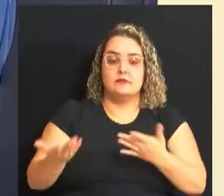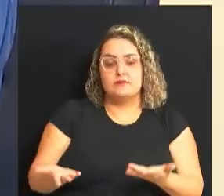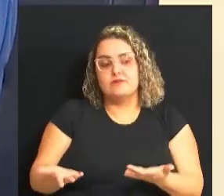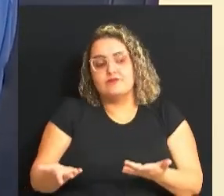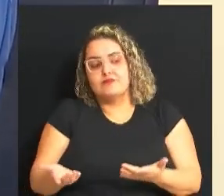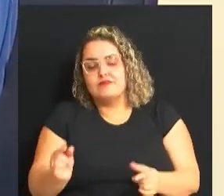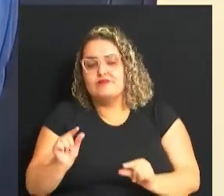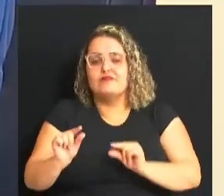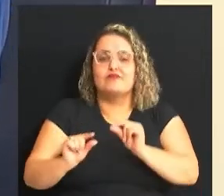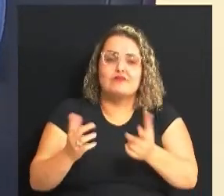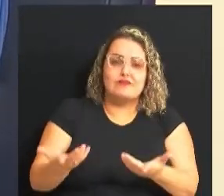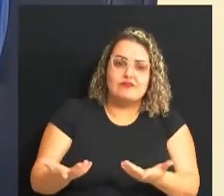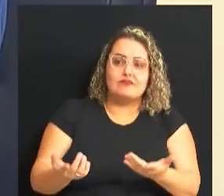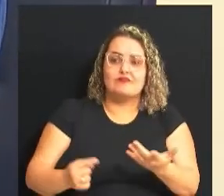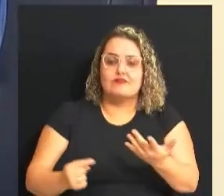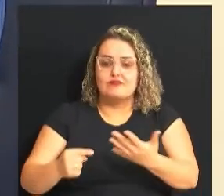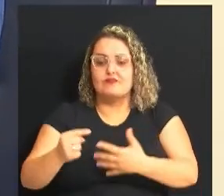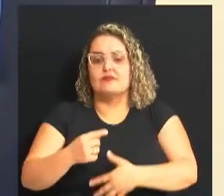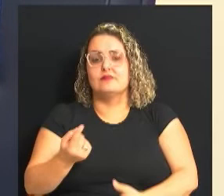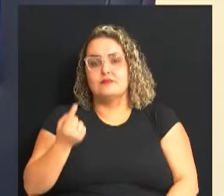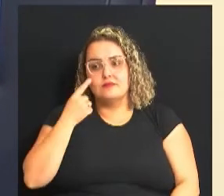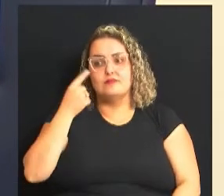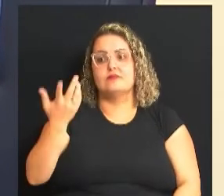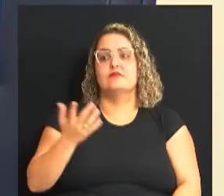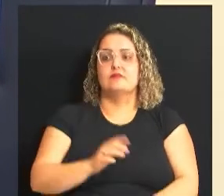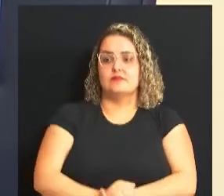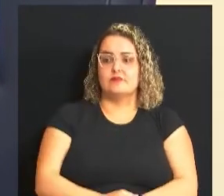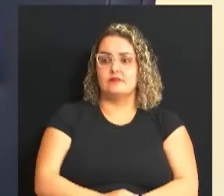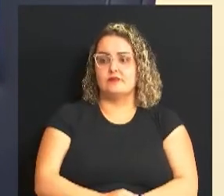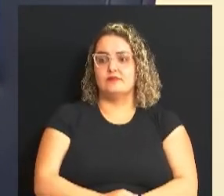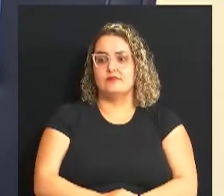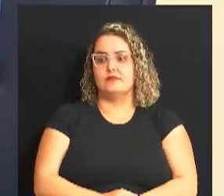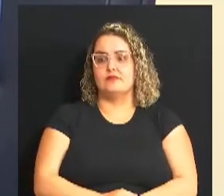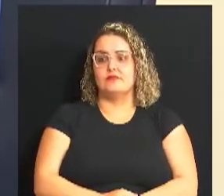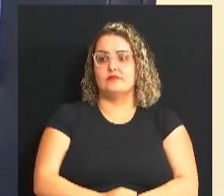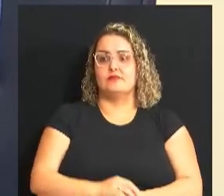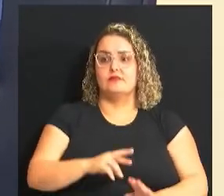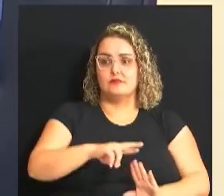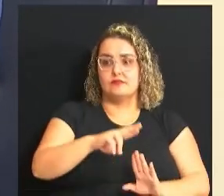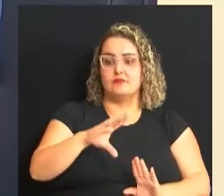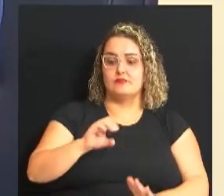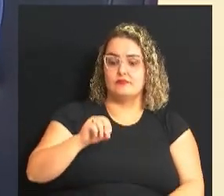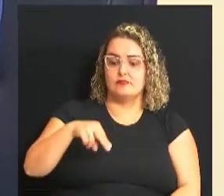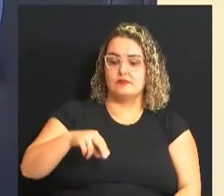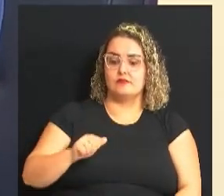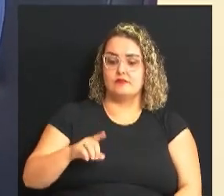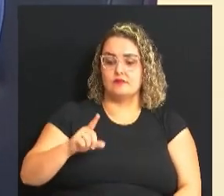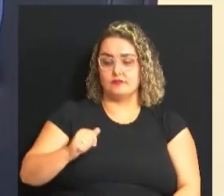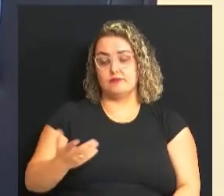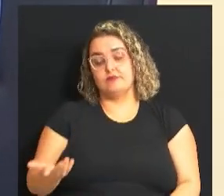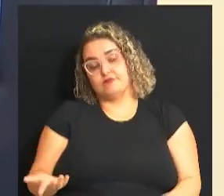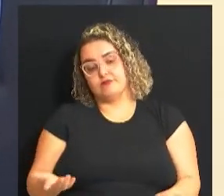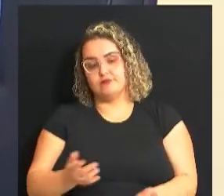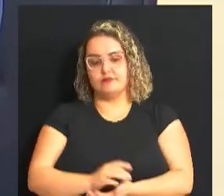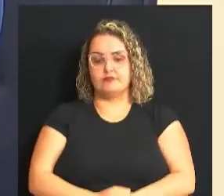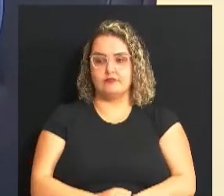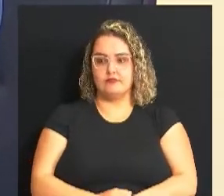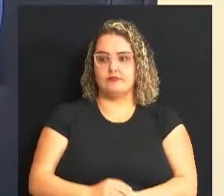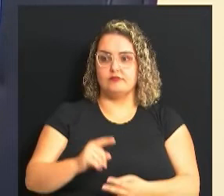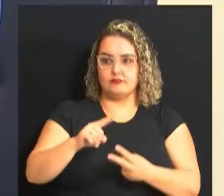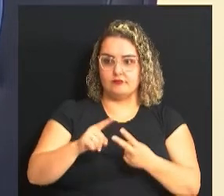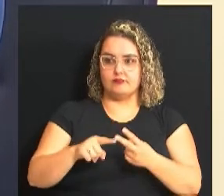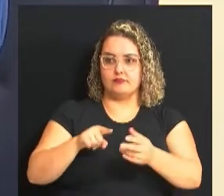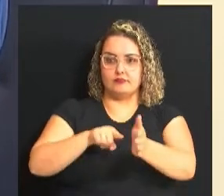né, dos parâmetros da resolução do Conanda. Mas eu queria fazer duas perguntas,